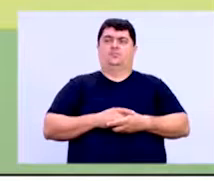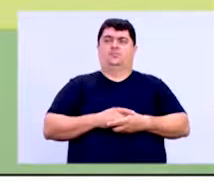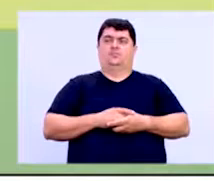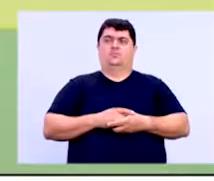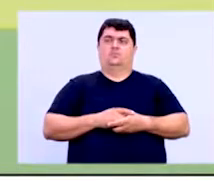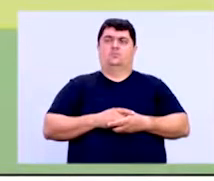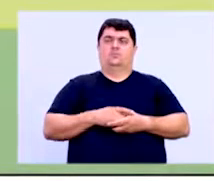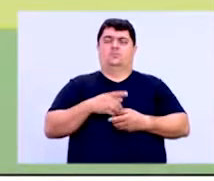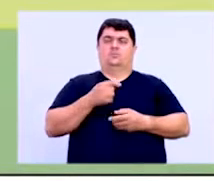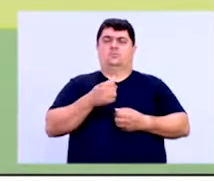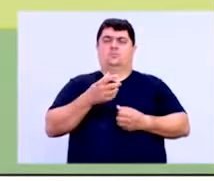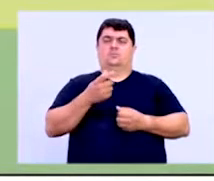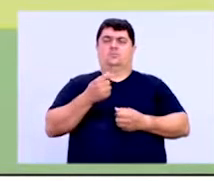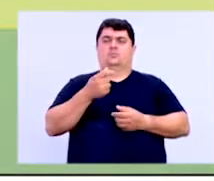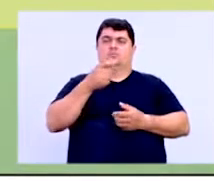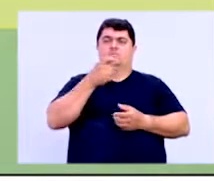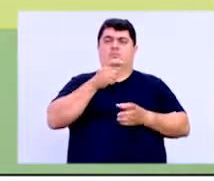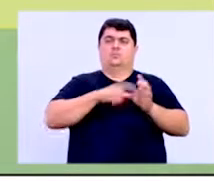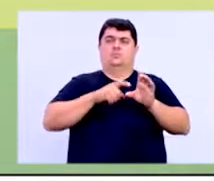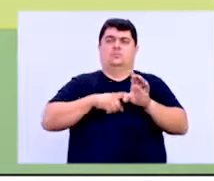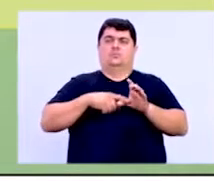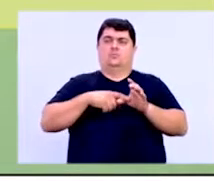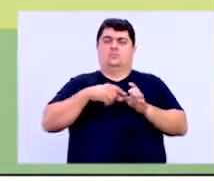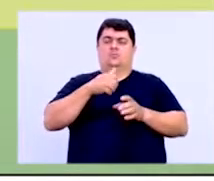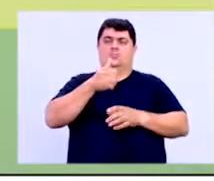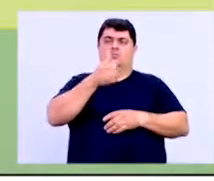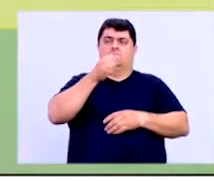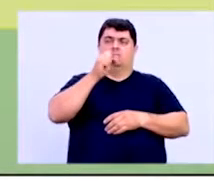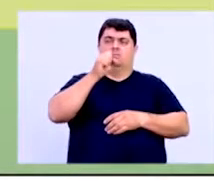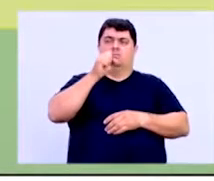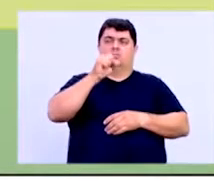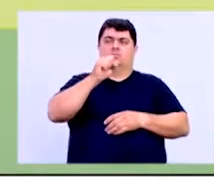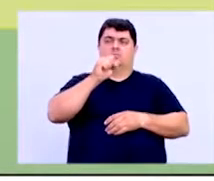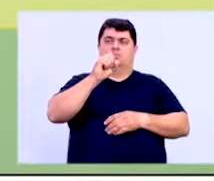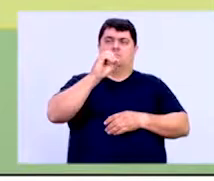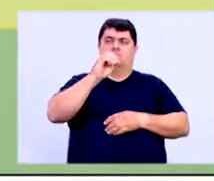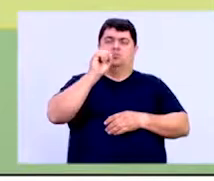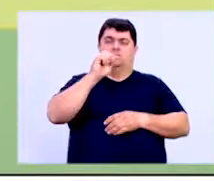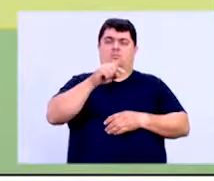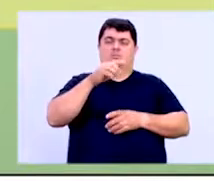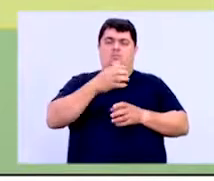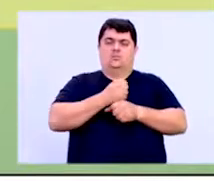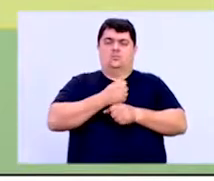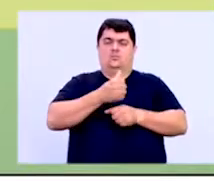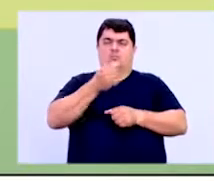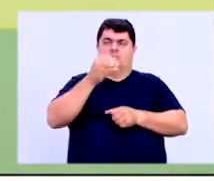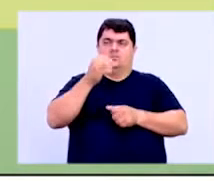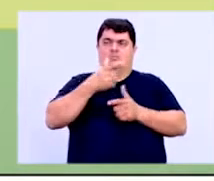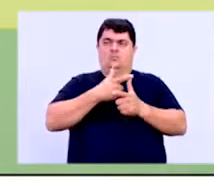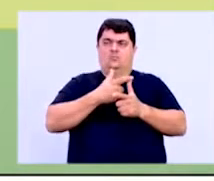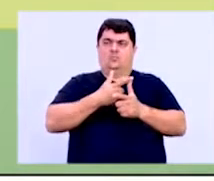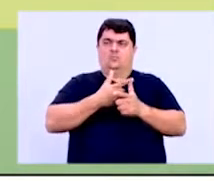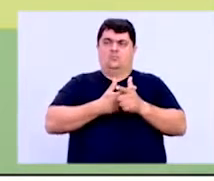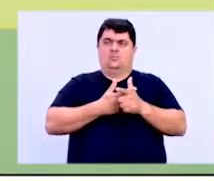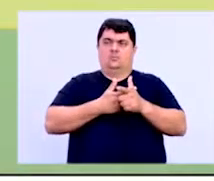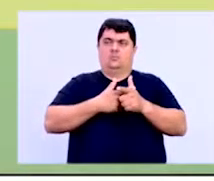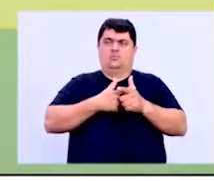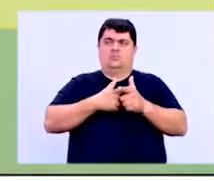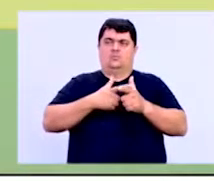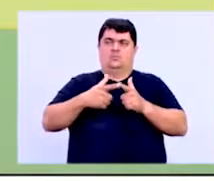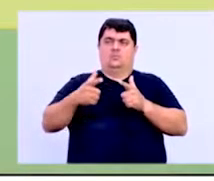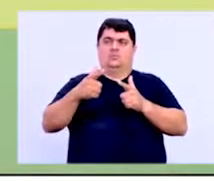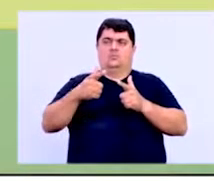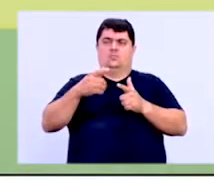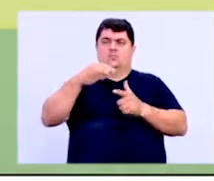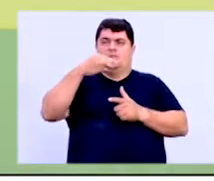os custos, 180, certo? Então, 180 mais 60, dividido por quem?